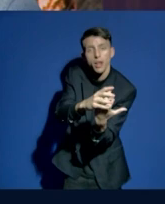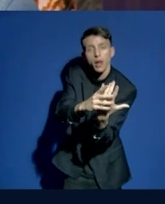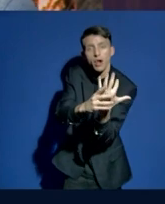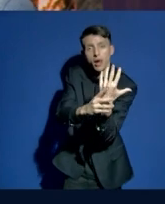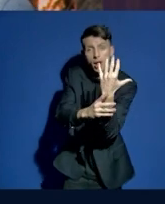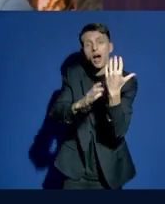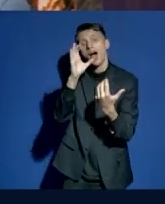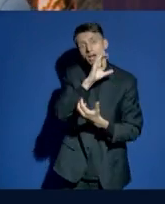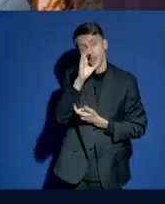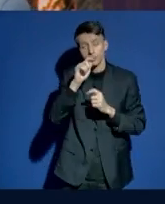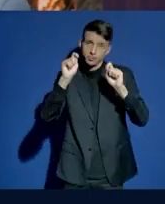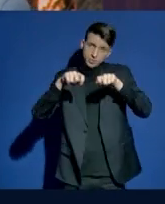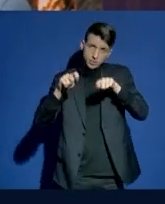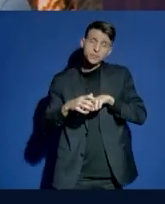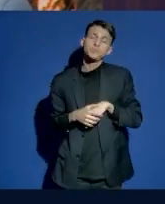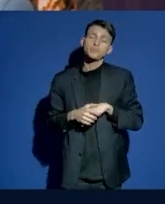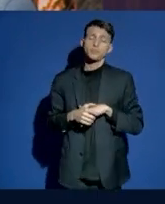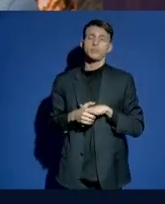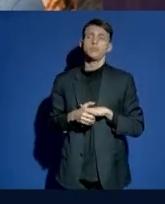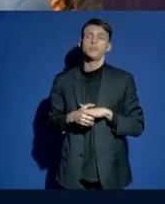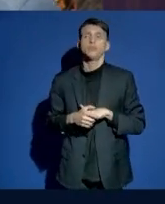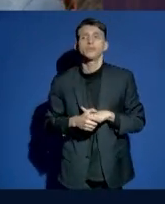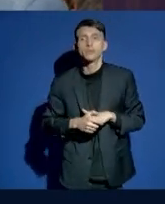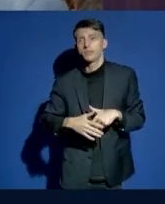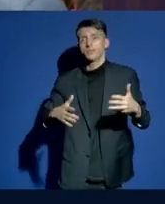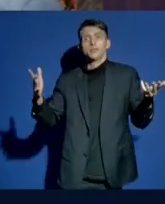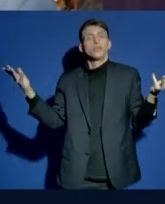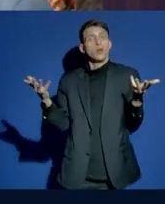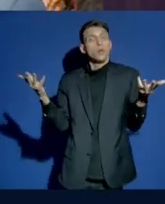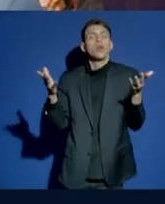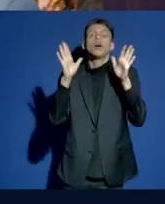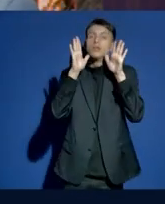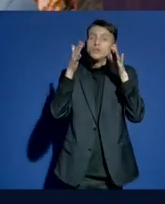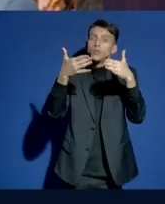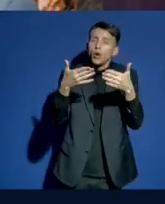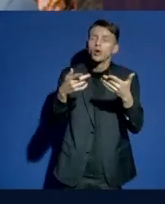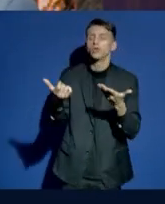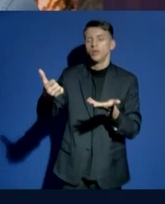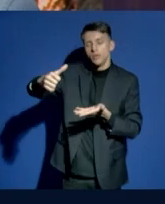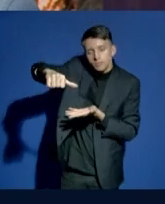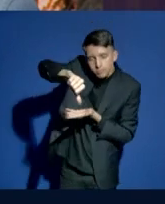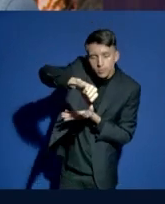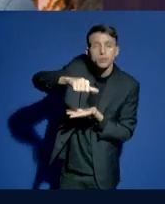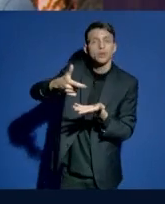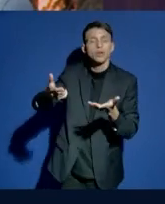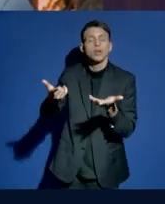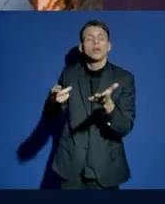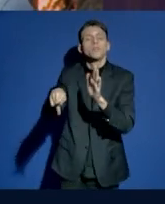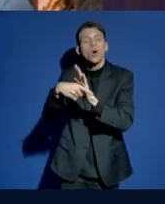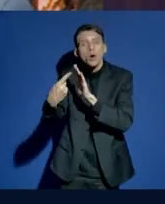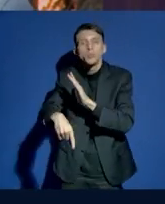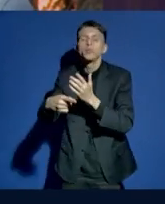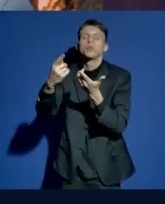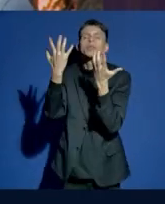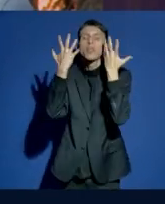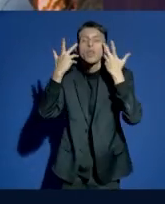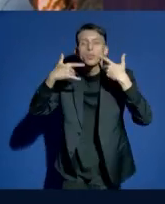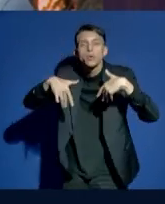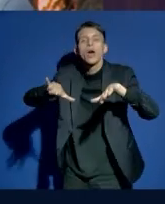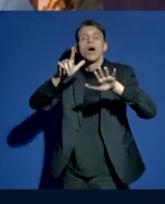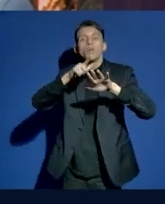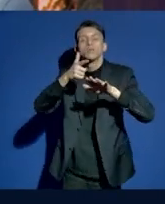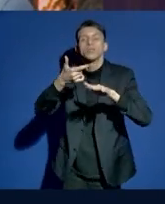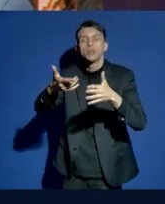que agora também começa a olhar para o setor de insumos biológicos, de defensivos biológicos, de uma maneira talvez um